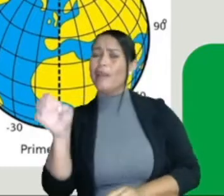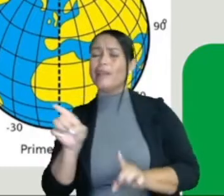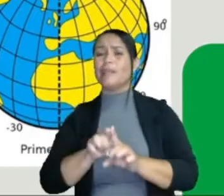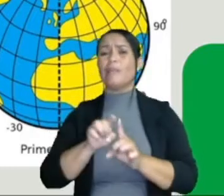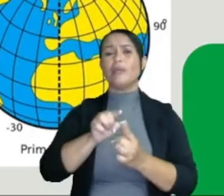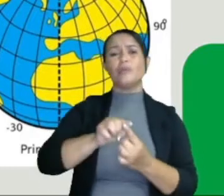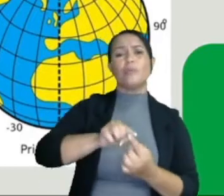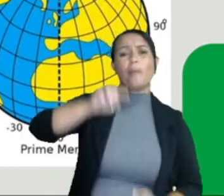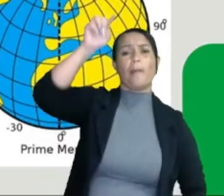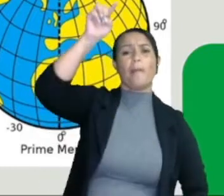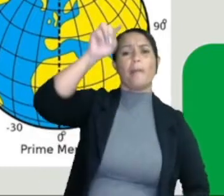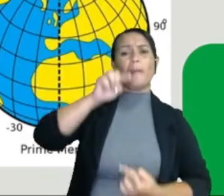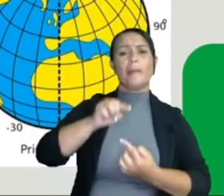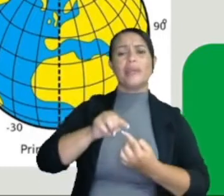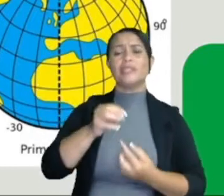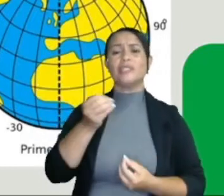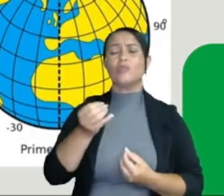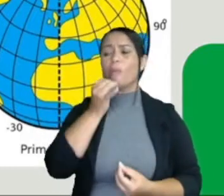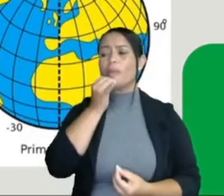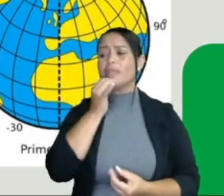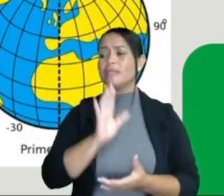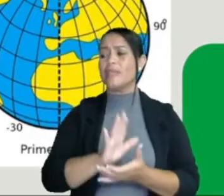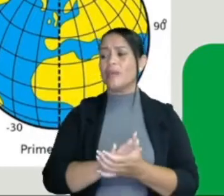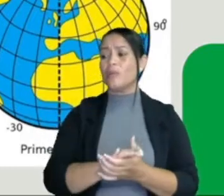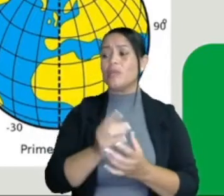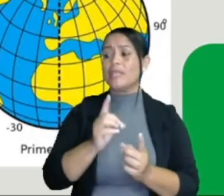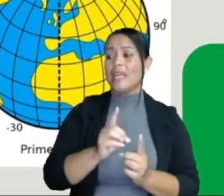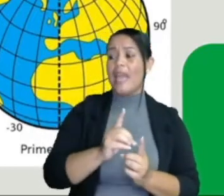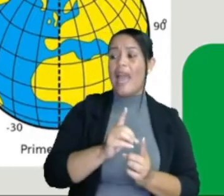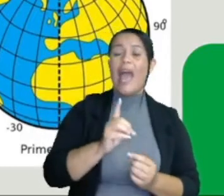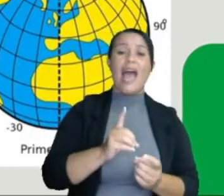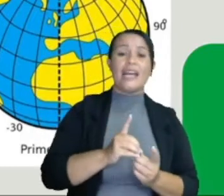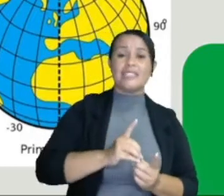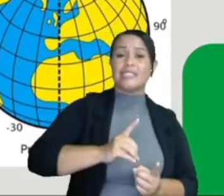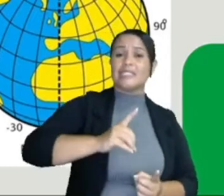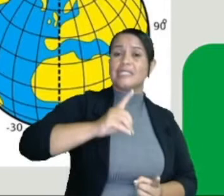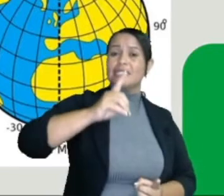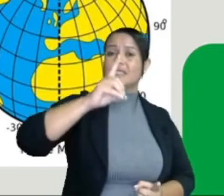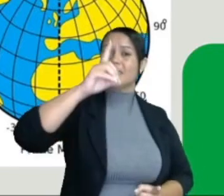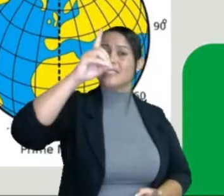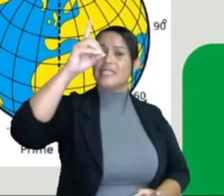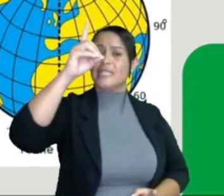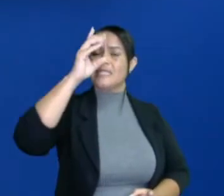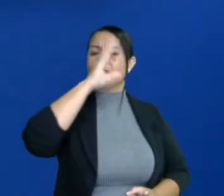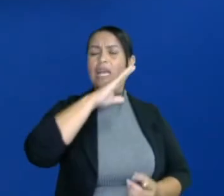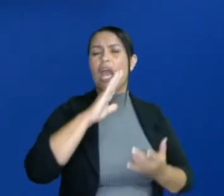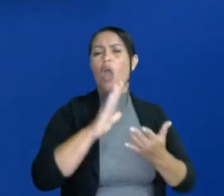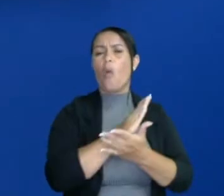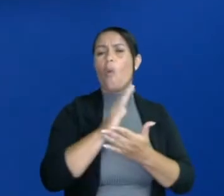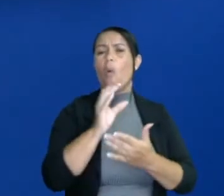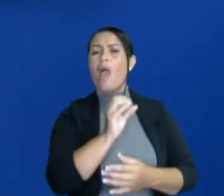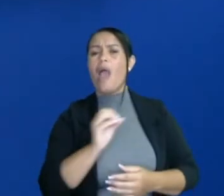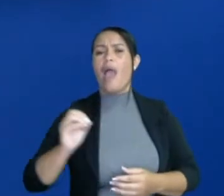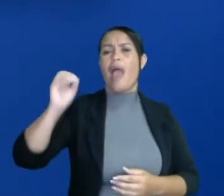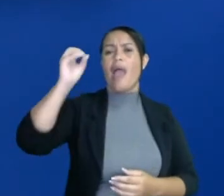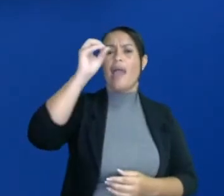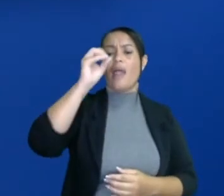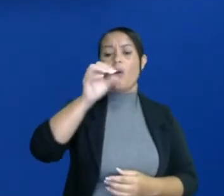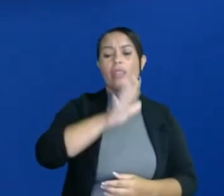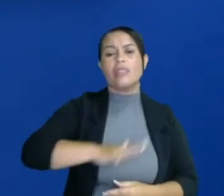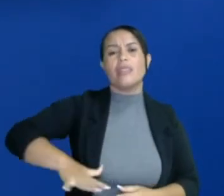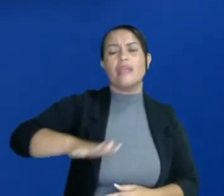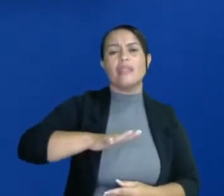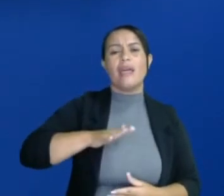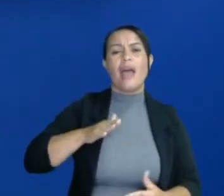Então, de um modo geral, o que seria a latitude? Seria a distância medida em graus de qualquer ponto da superfície da Terra até a